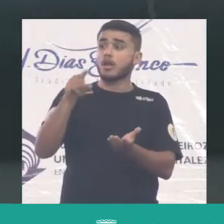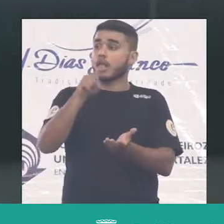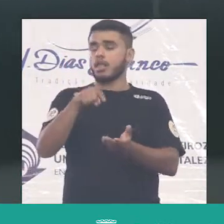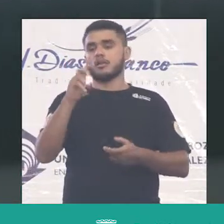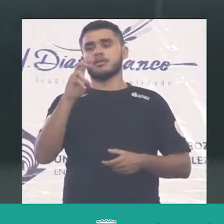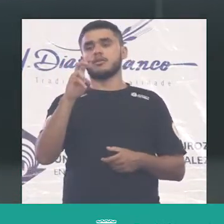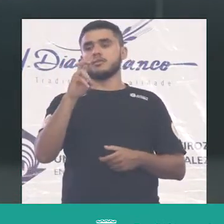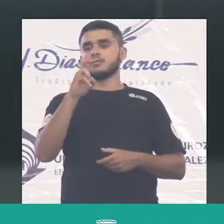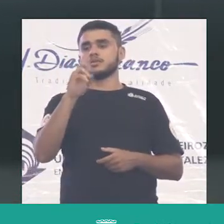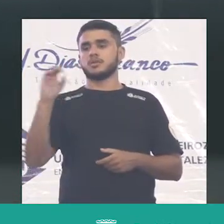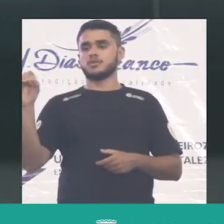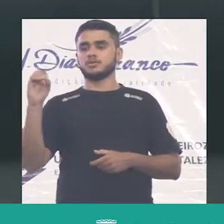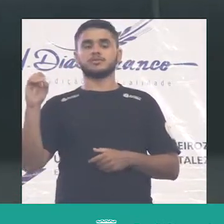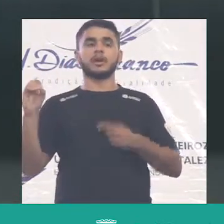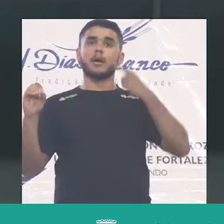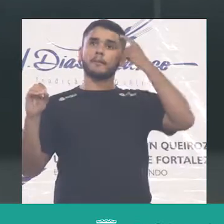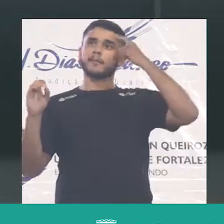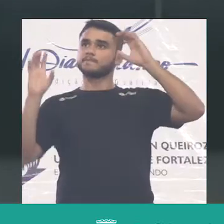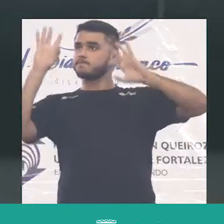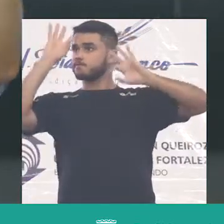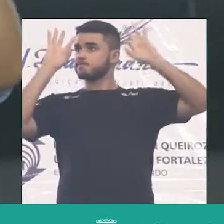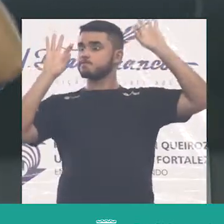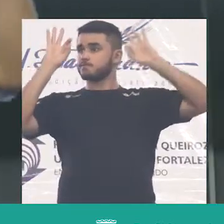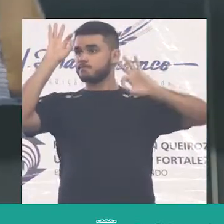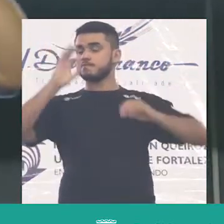500 baldes. De cabeça.